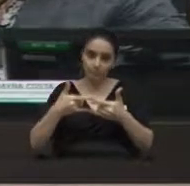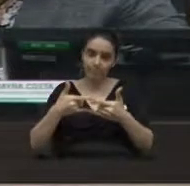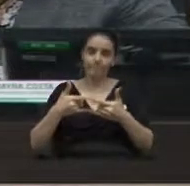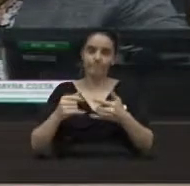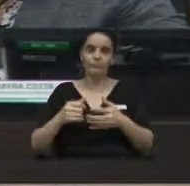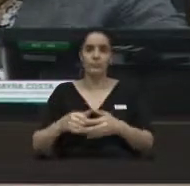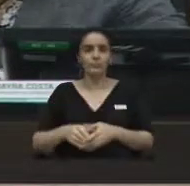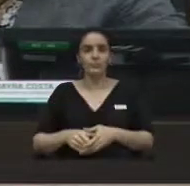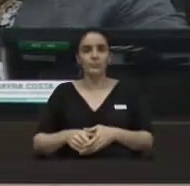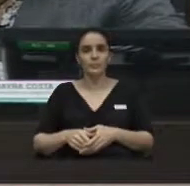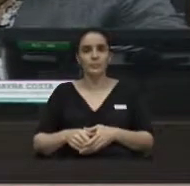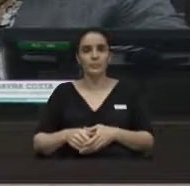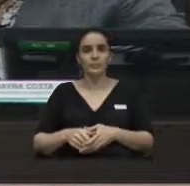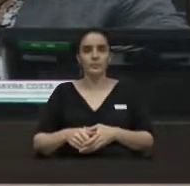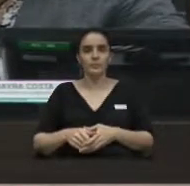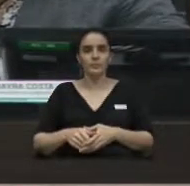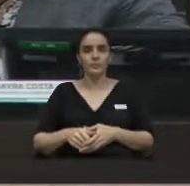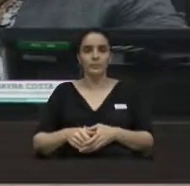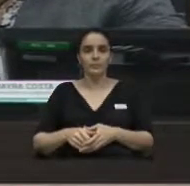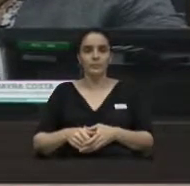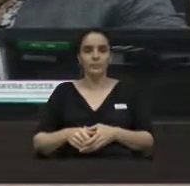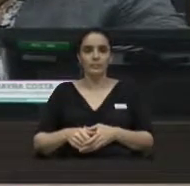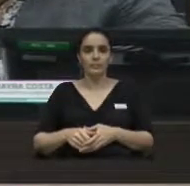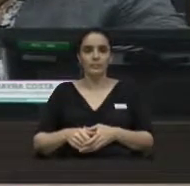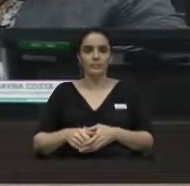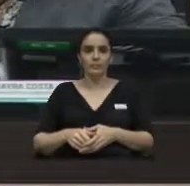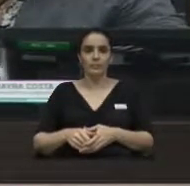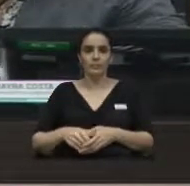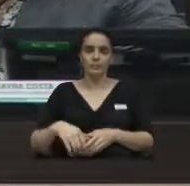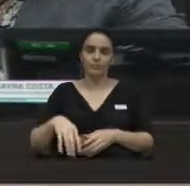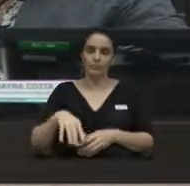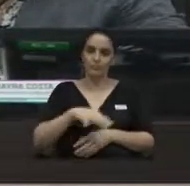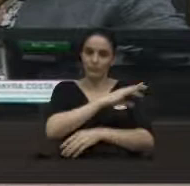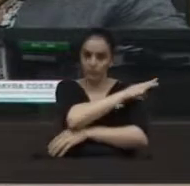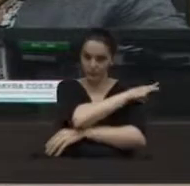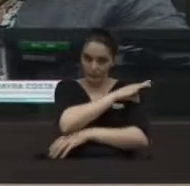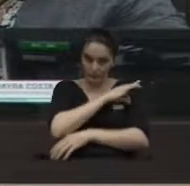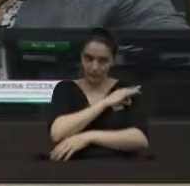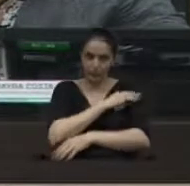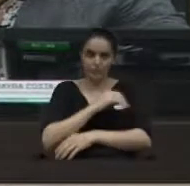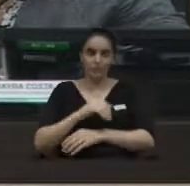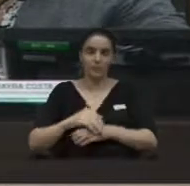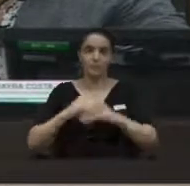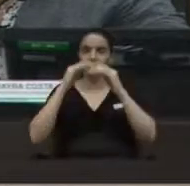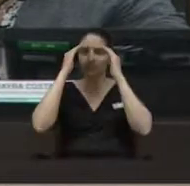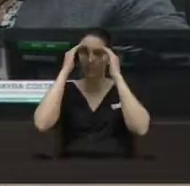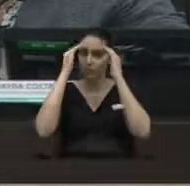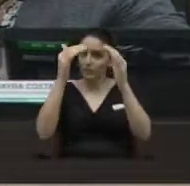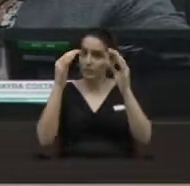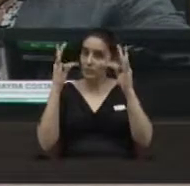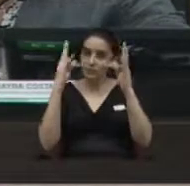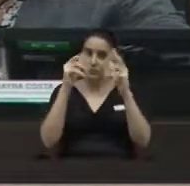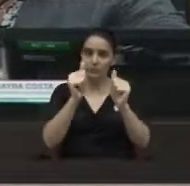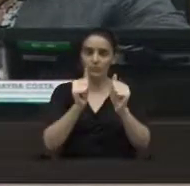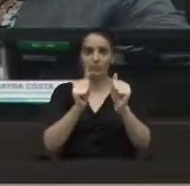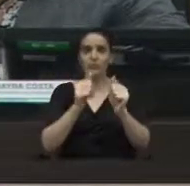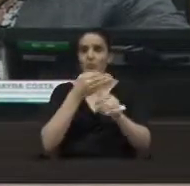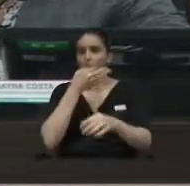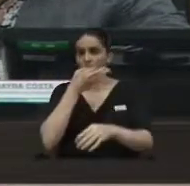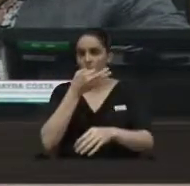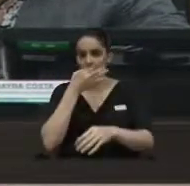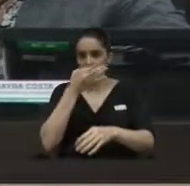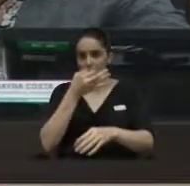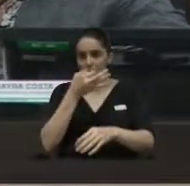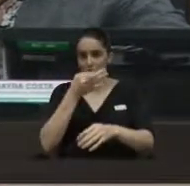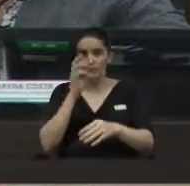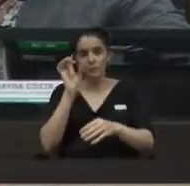sobrecarregadas. Eu respeito todos os argumentos, mas nós precisamos disciplinar, é só isso, é uma disciplina